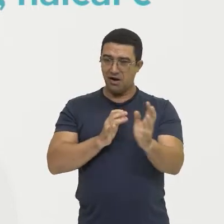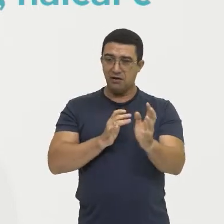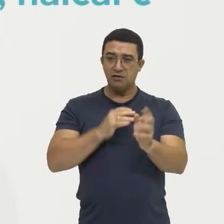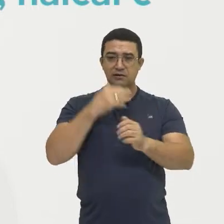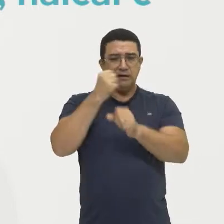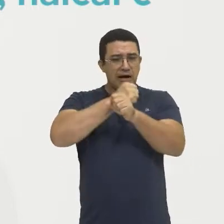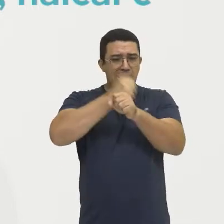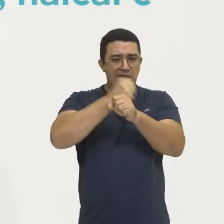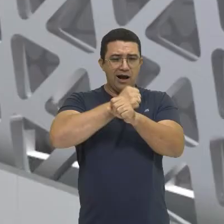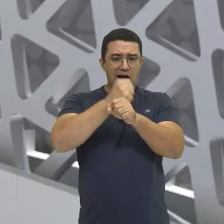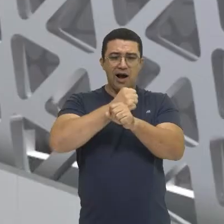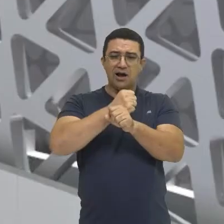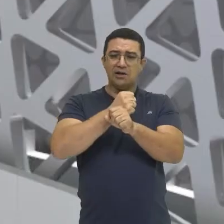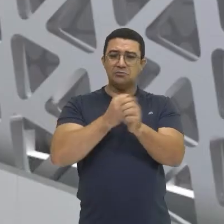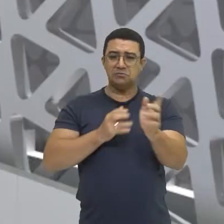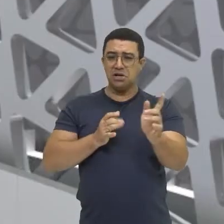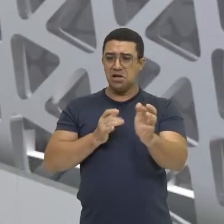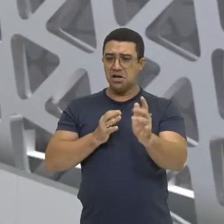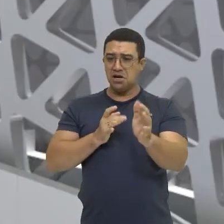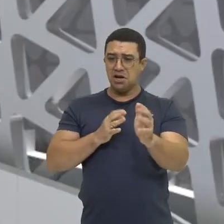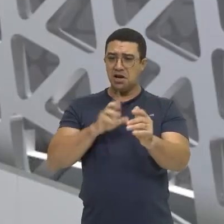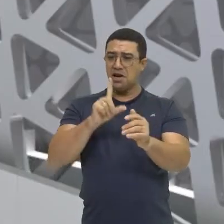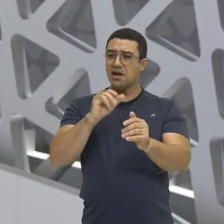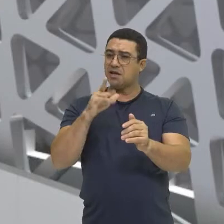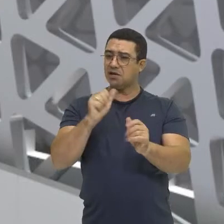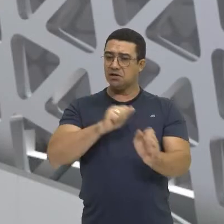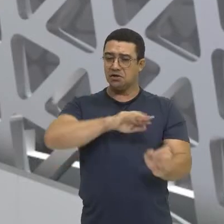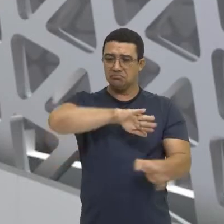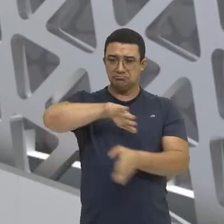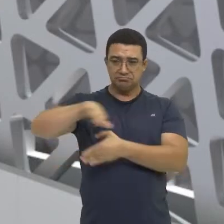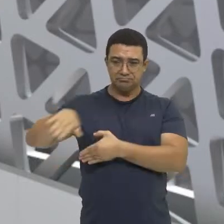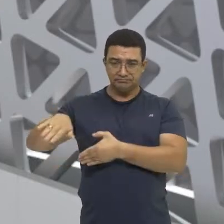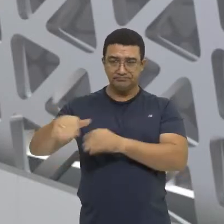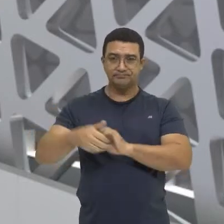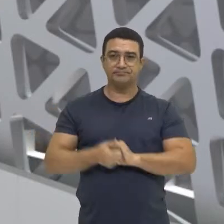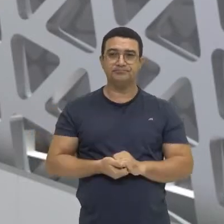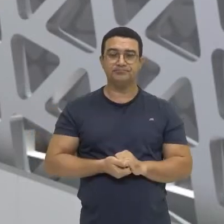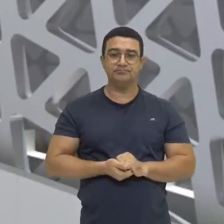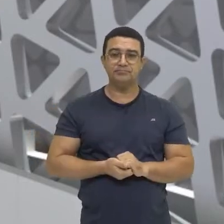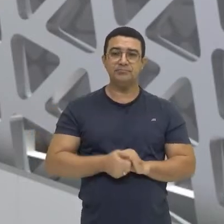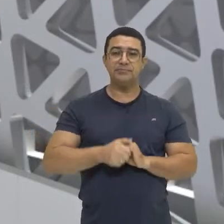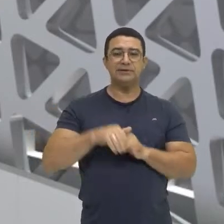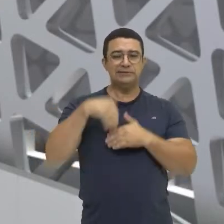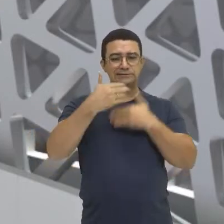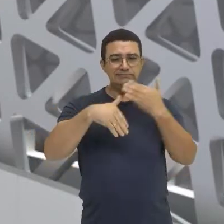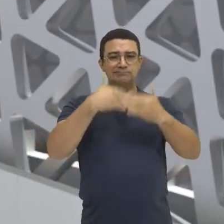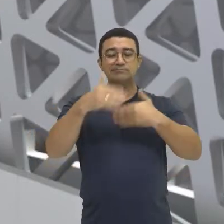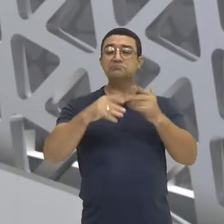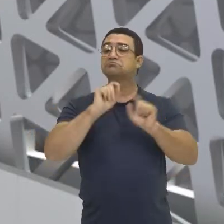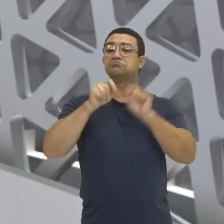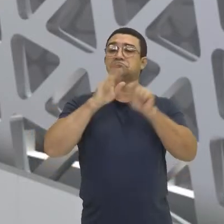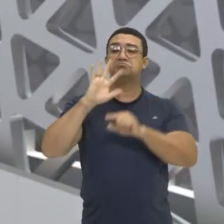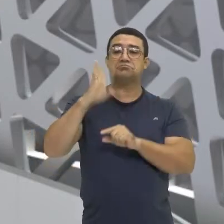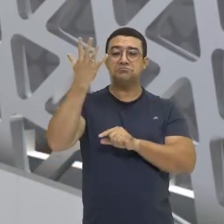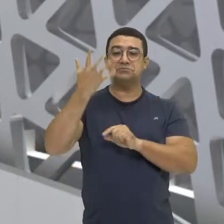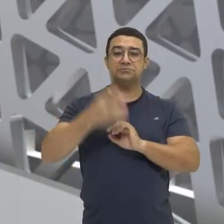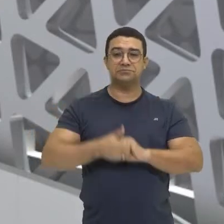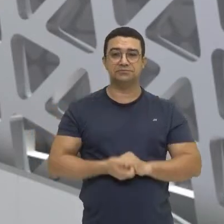de lado, né? Eles não usavam mais esse instrumento. E aí, o que